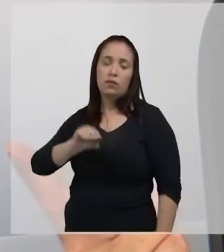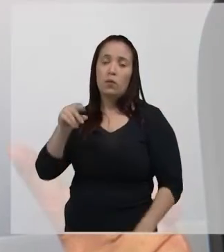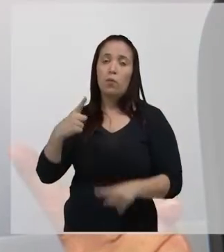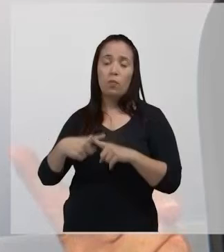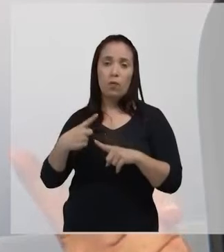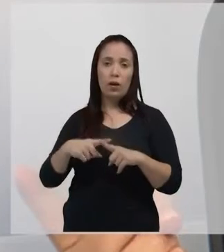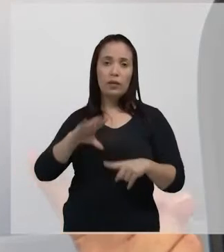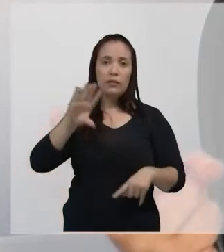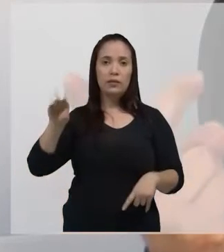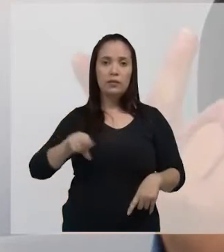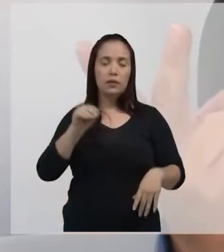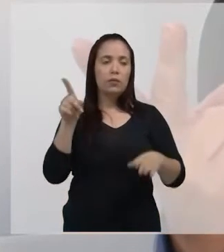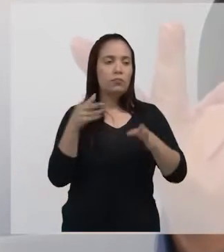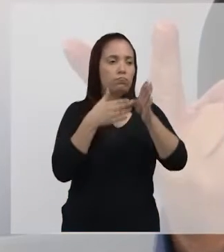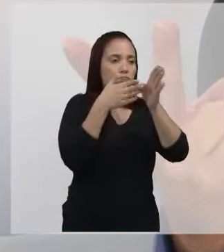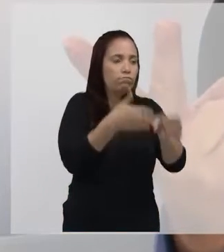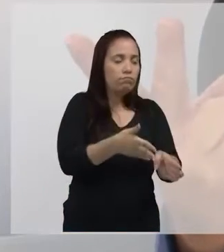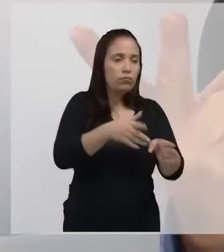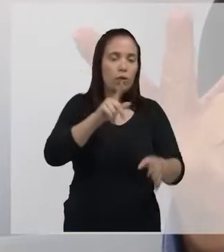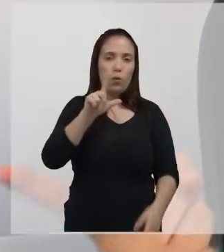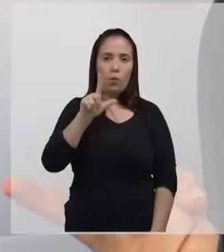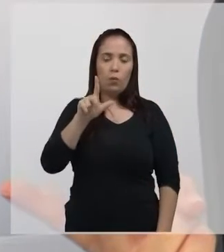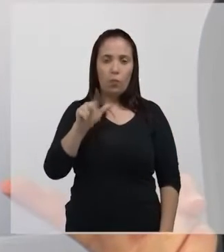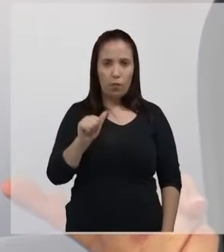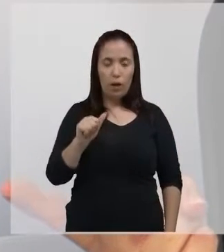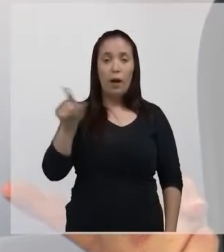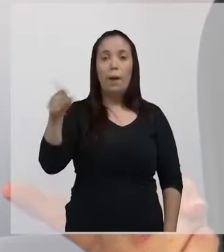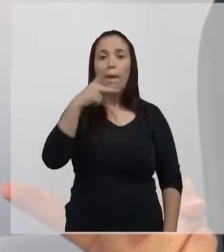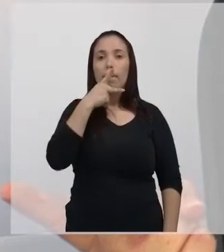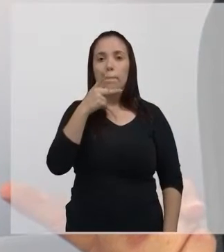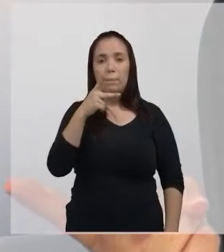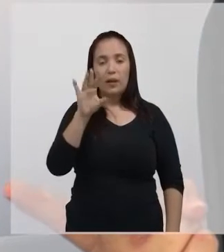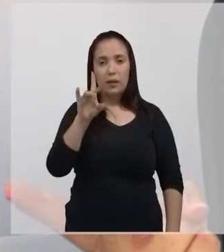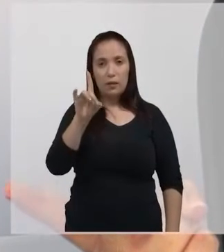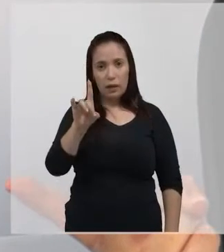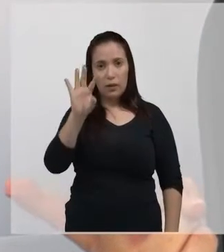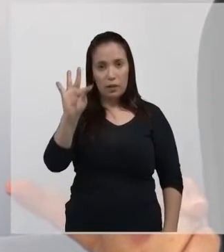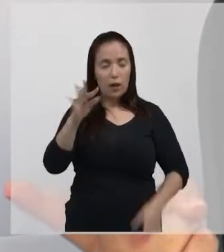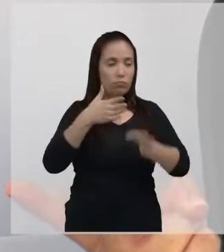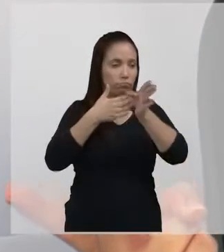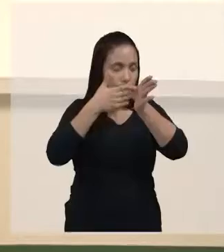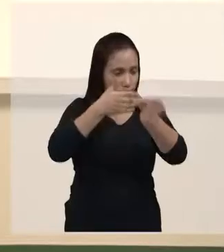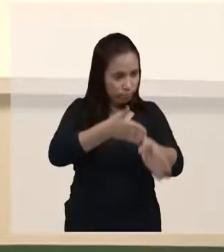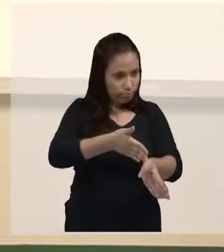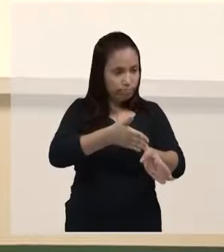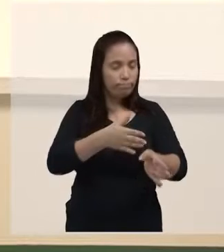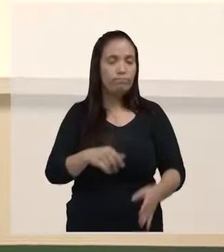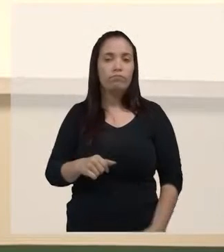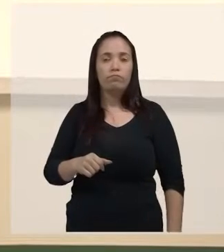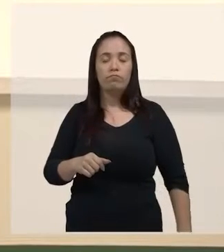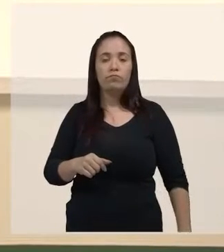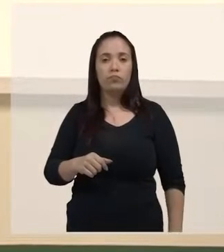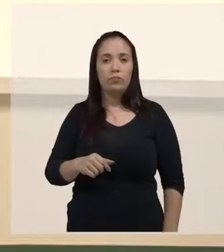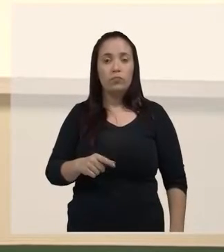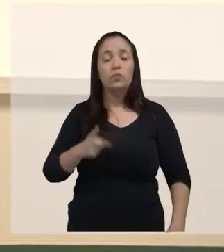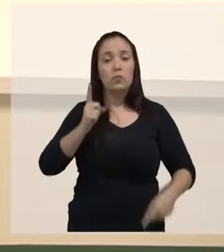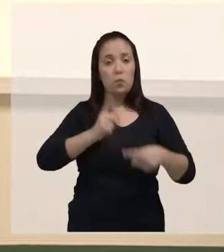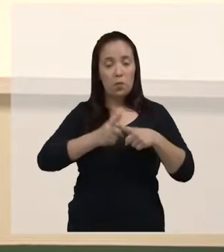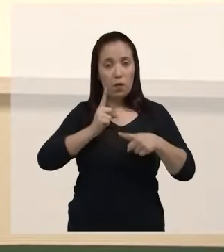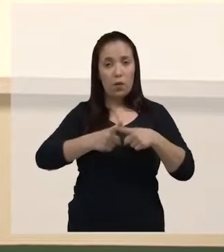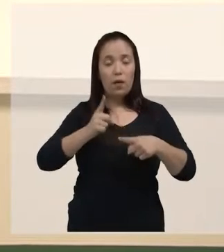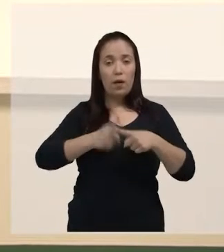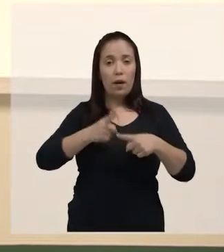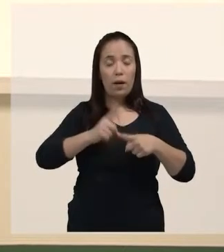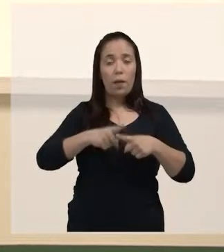leal ao Lula. Ciro, o PDT seguiu o PT. Outro motivo, porque vão identificar nesses que estão aí um